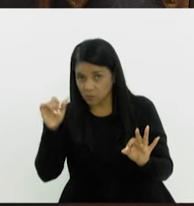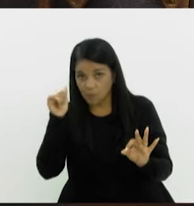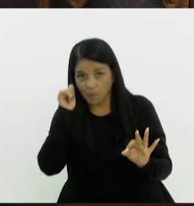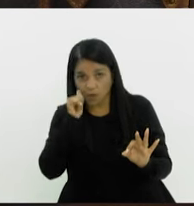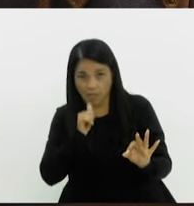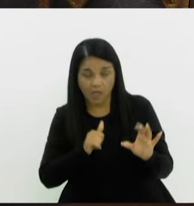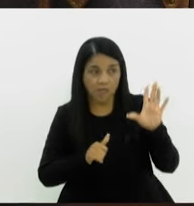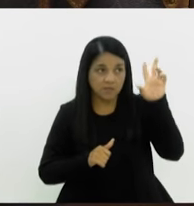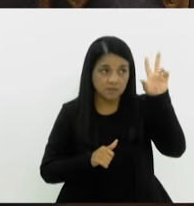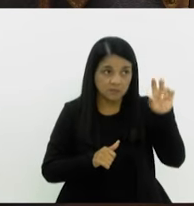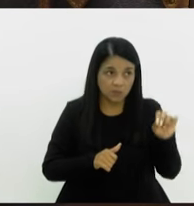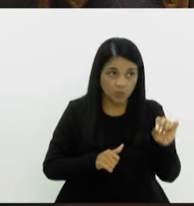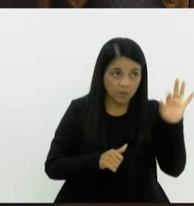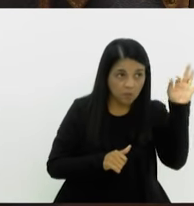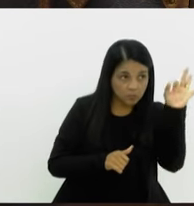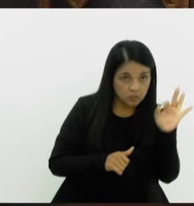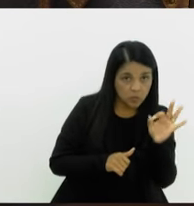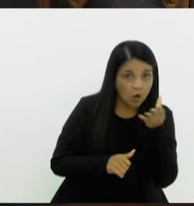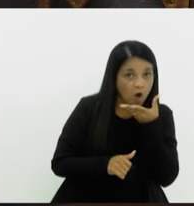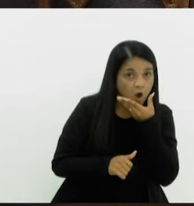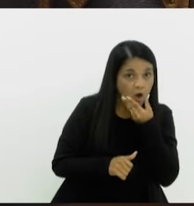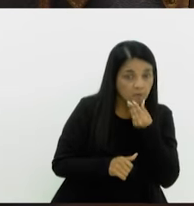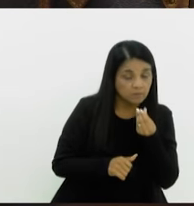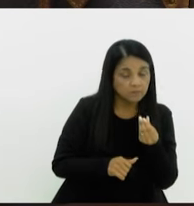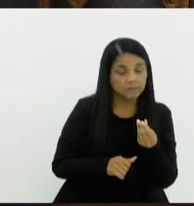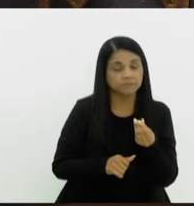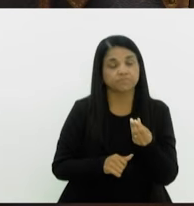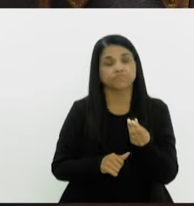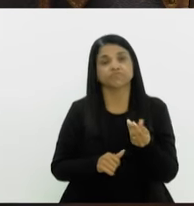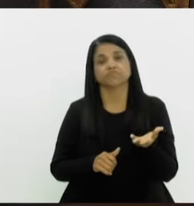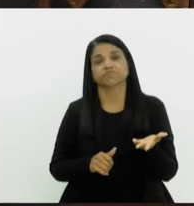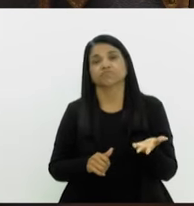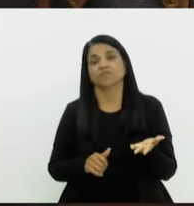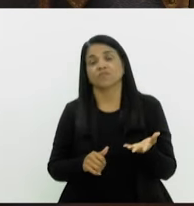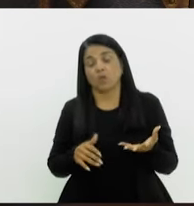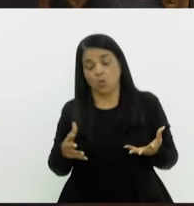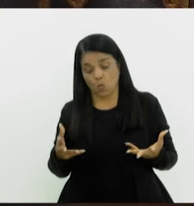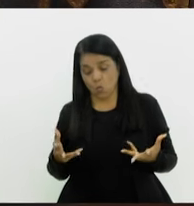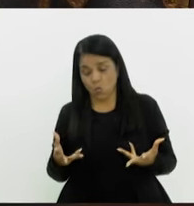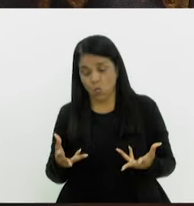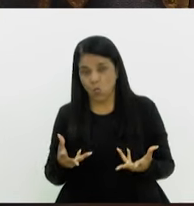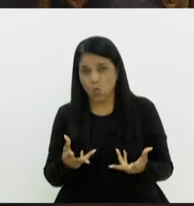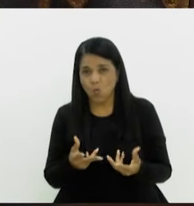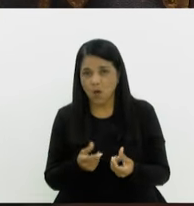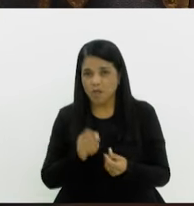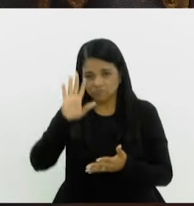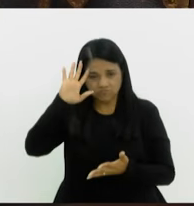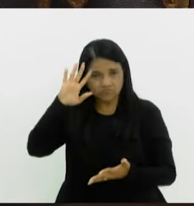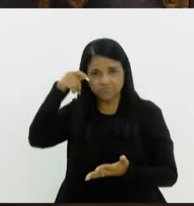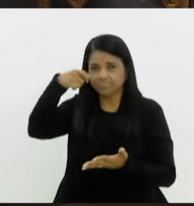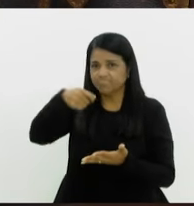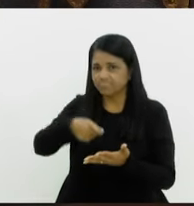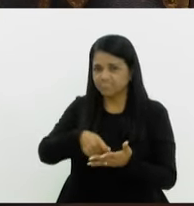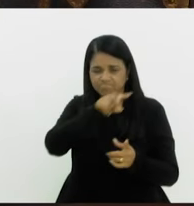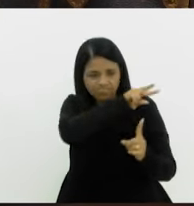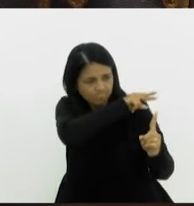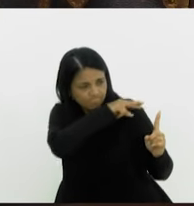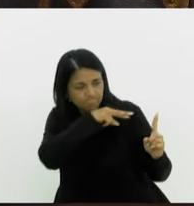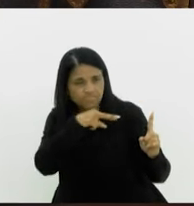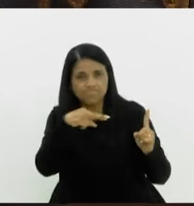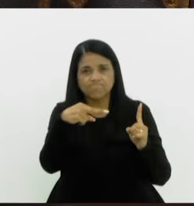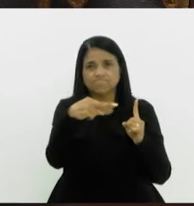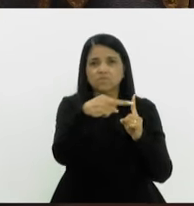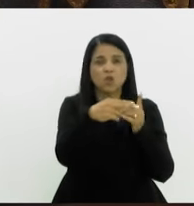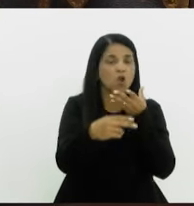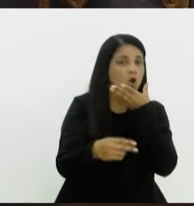ministra Cláudia mas eh a qualidade das decisões o ponto de vista eh